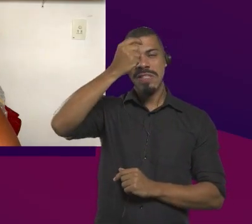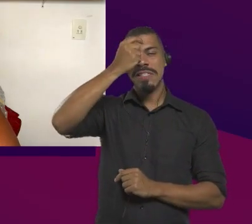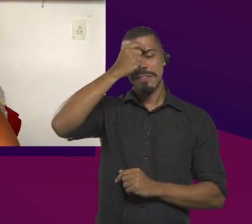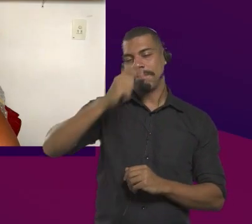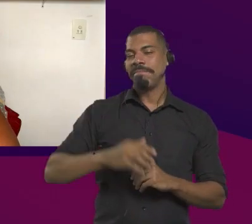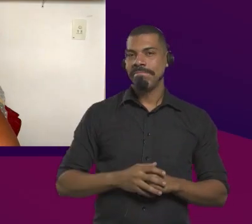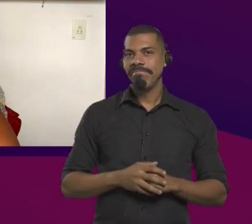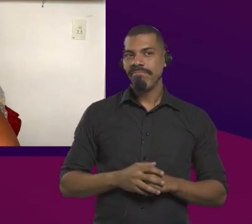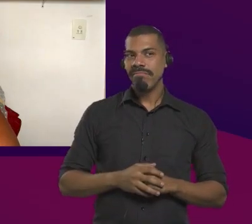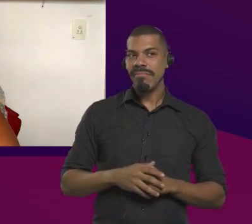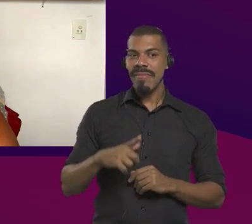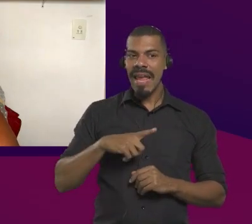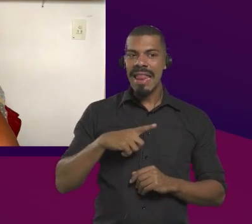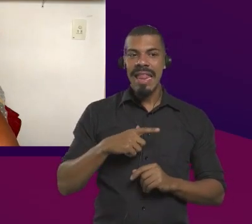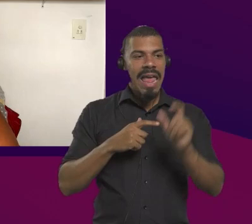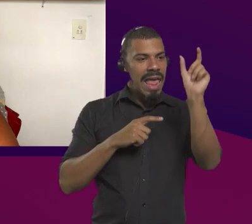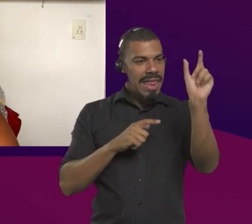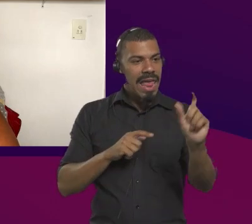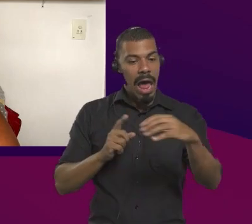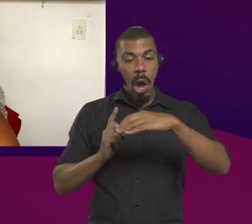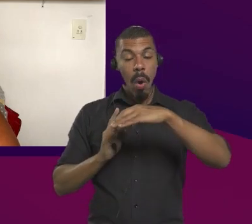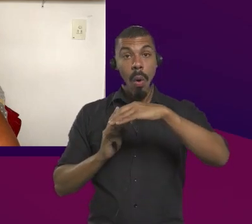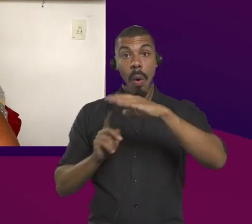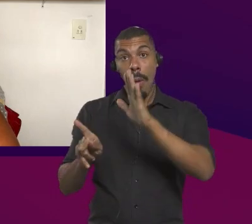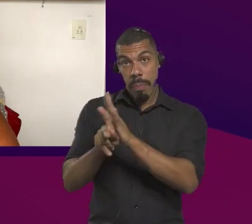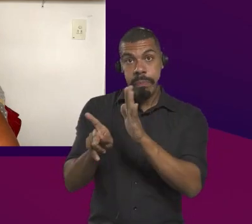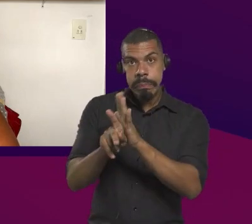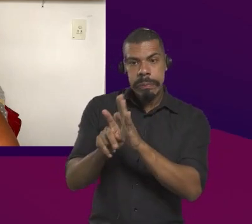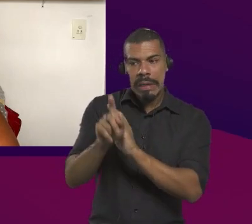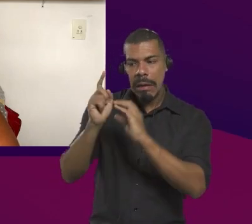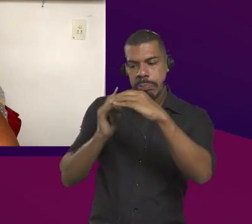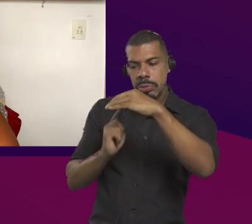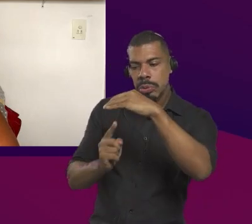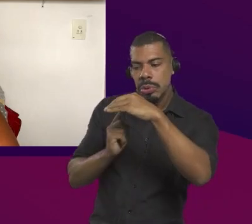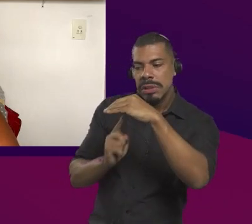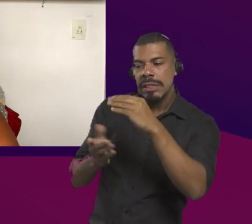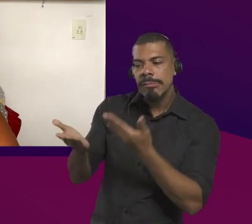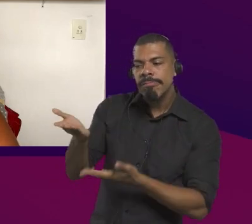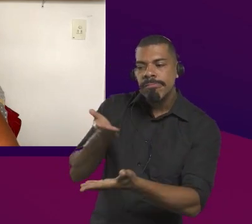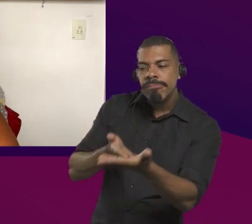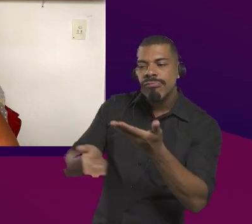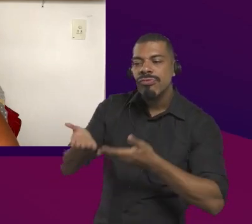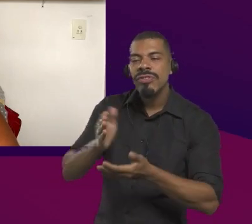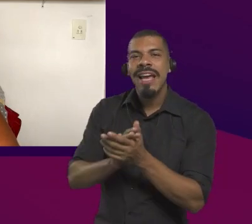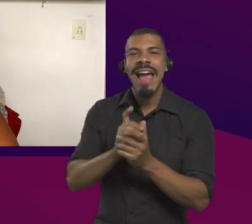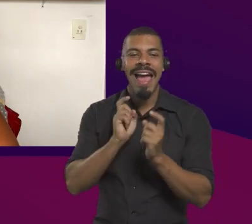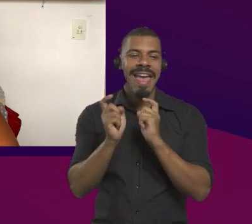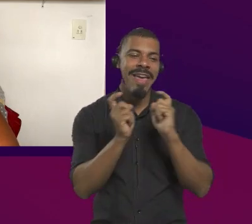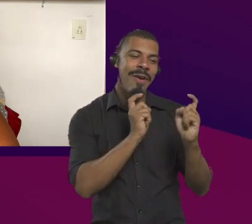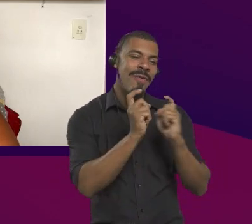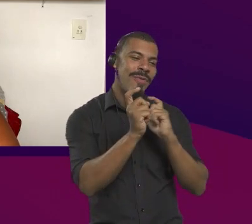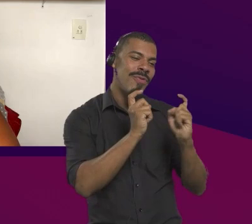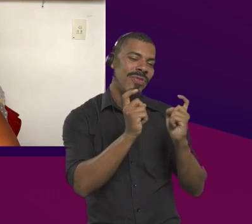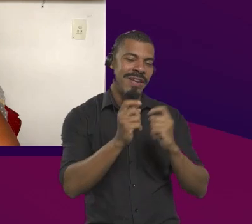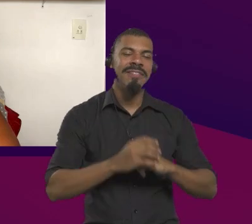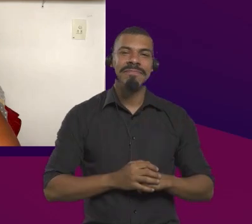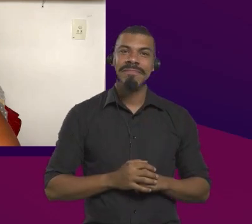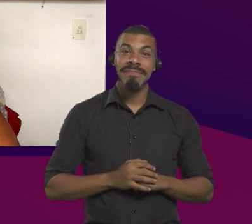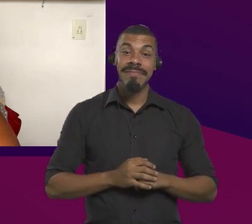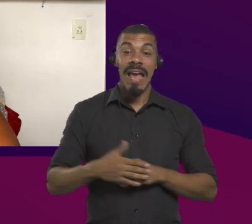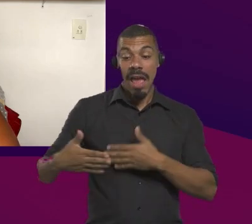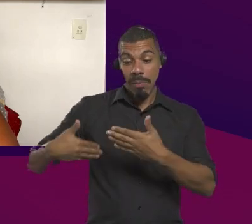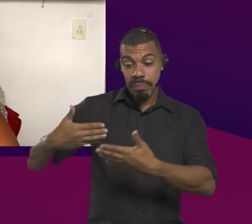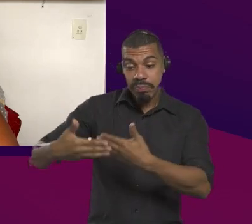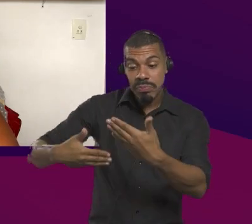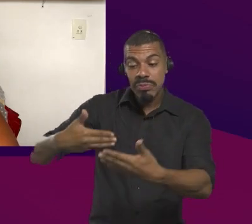você receber esse paciente e ajudá-lo nessa jornada. Eu acho que o nome da nossa reunião é maravilhoso. É uma